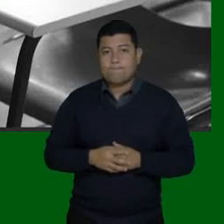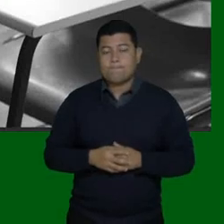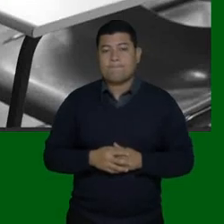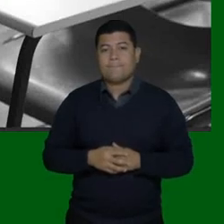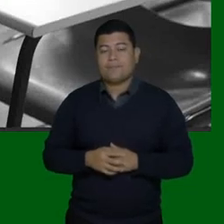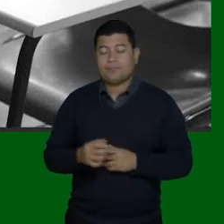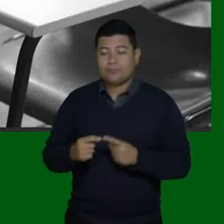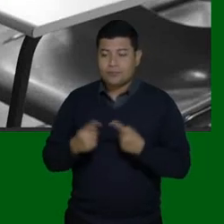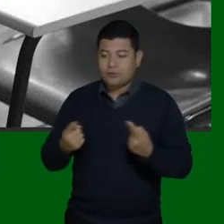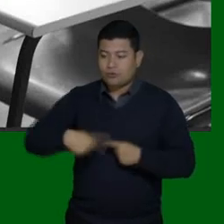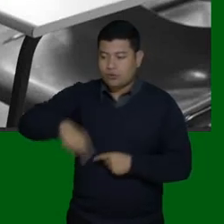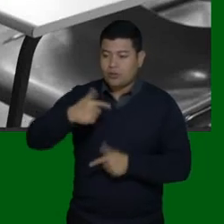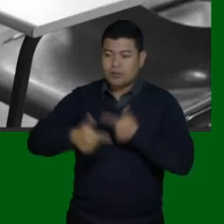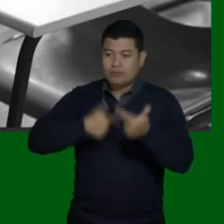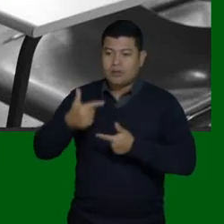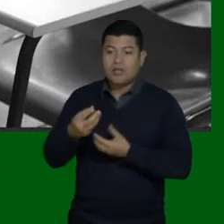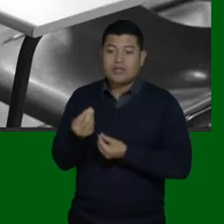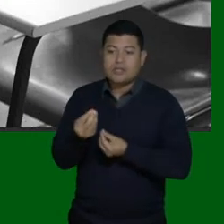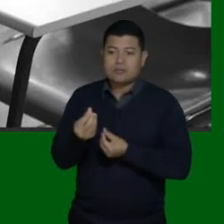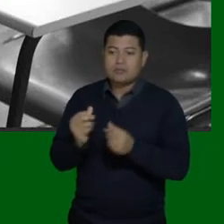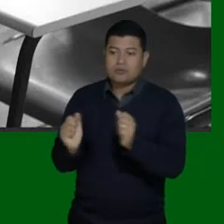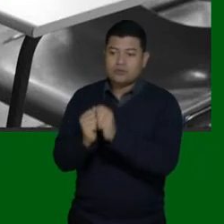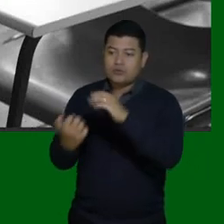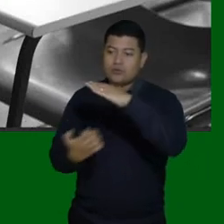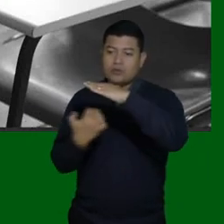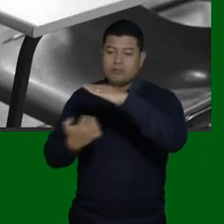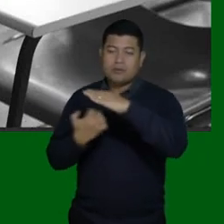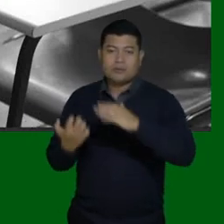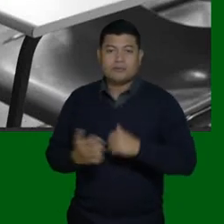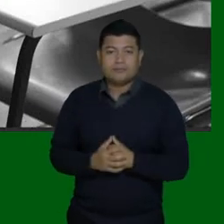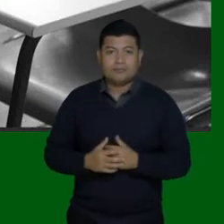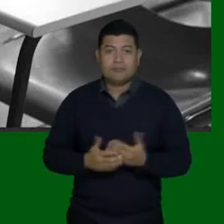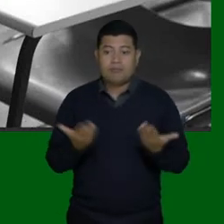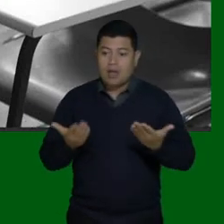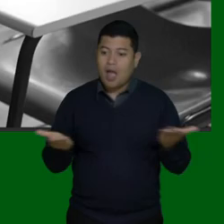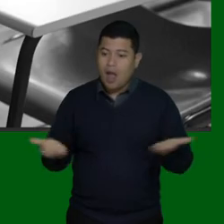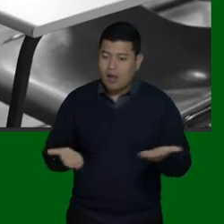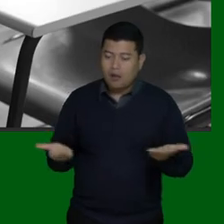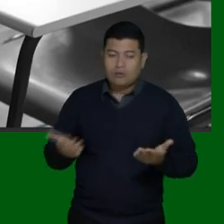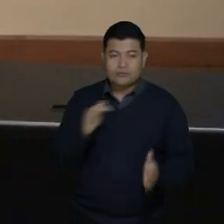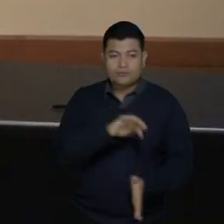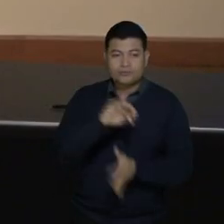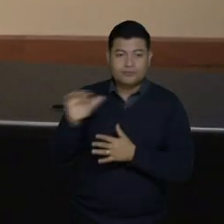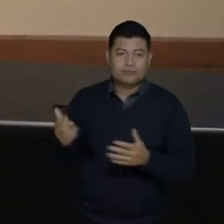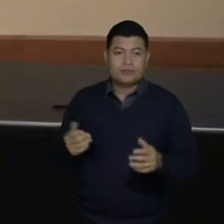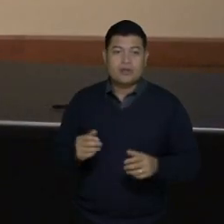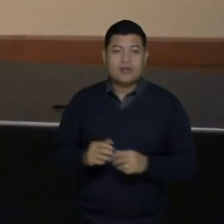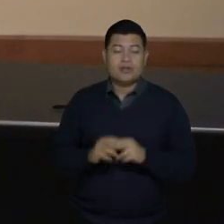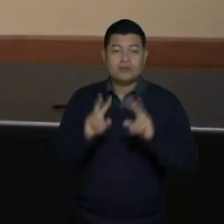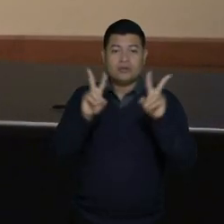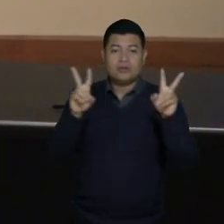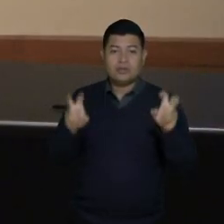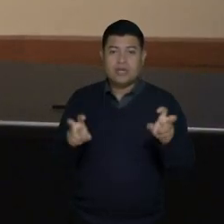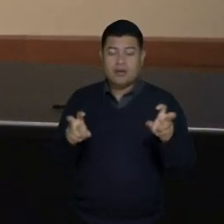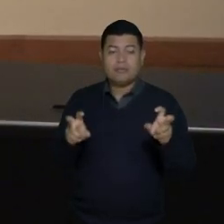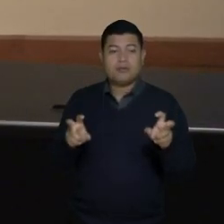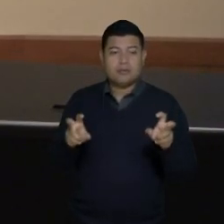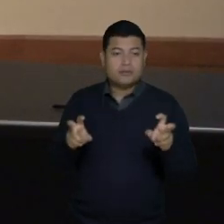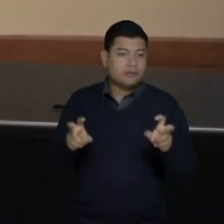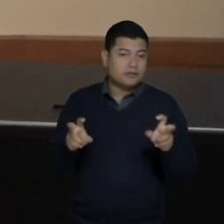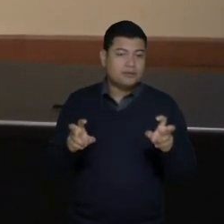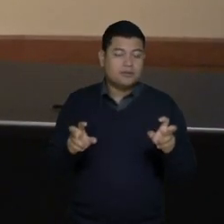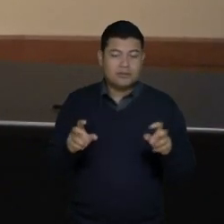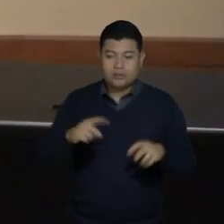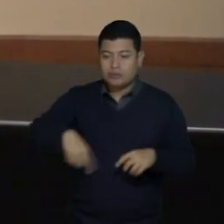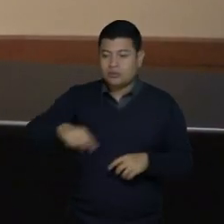organizações e a gente vai falar hoje um pouquinho sobre a questão do que que eu faço como é que eu atendo esse